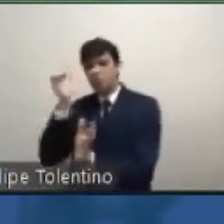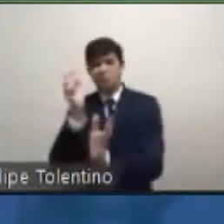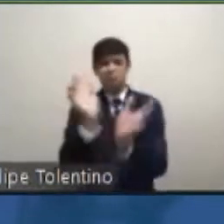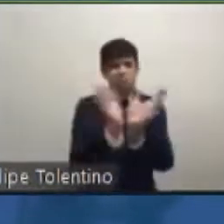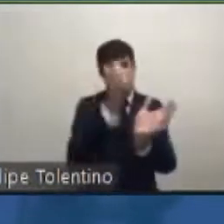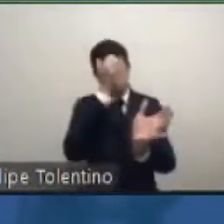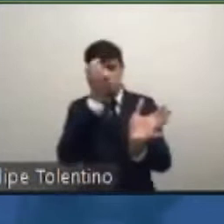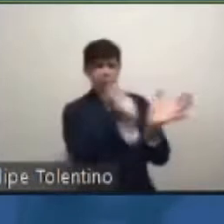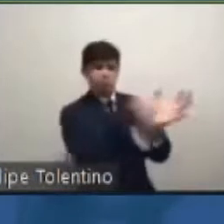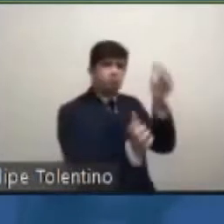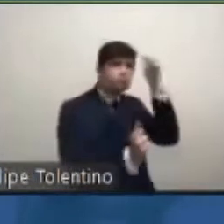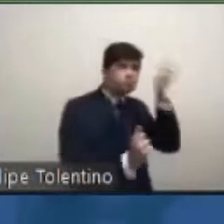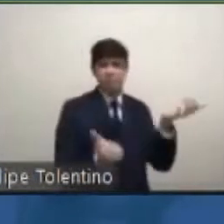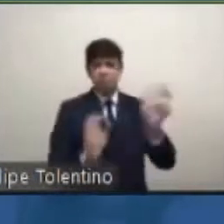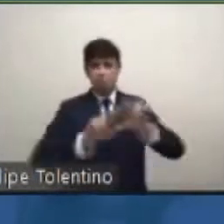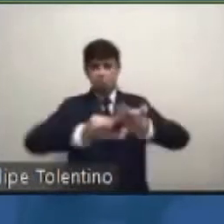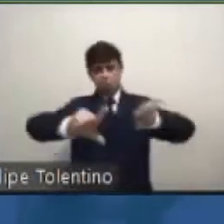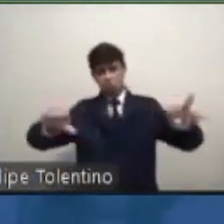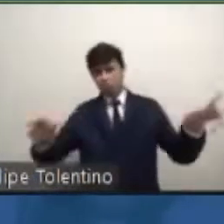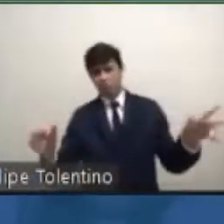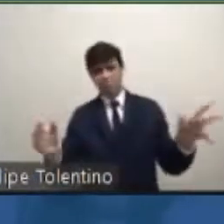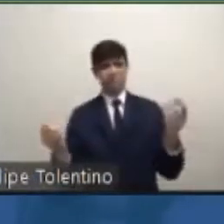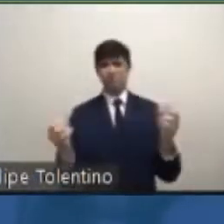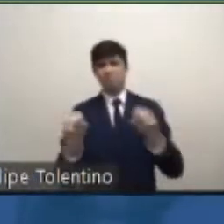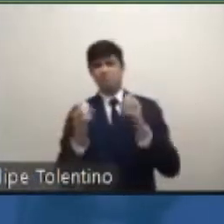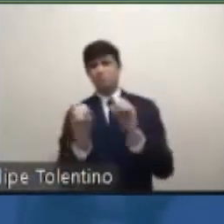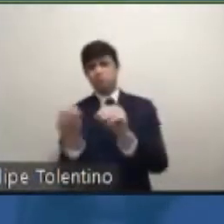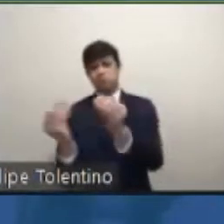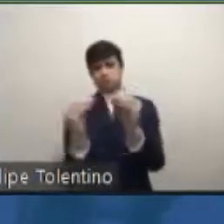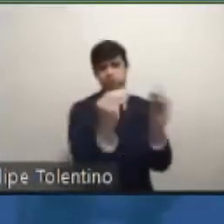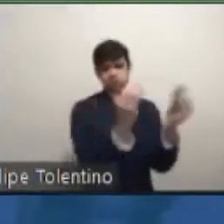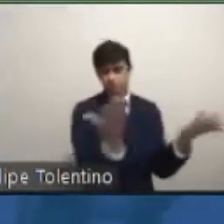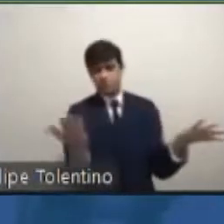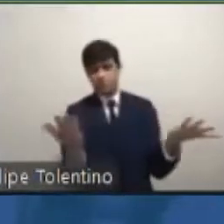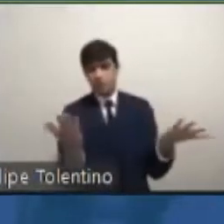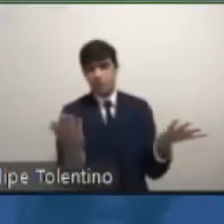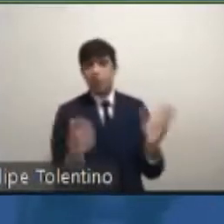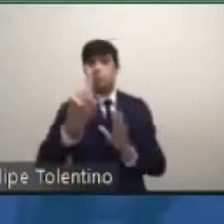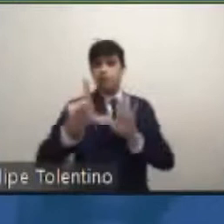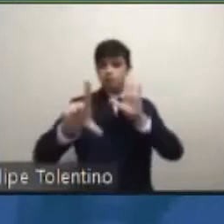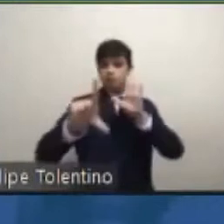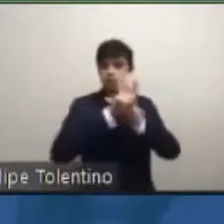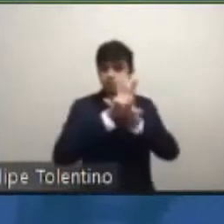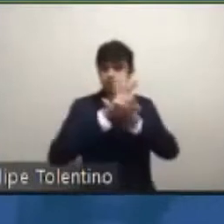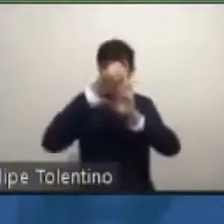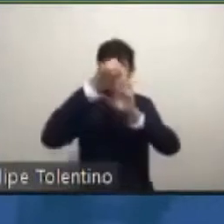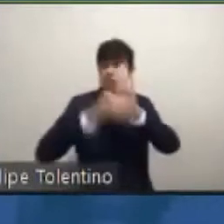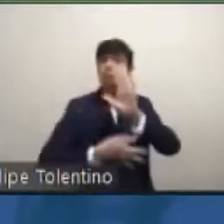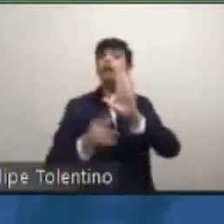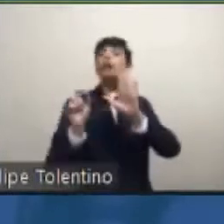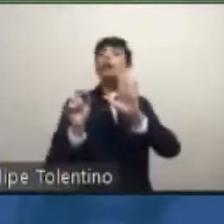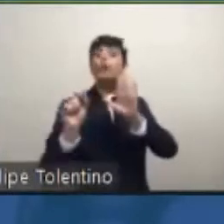atual, vai citar legislação, vai citar pareceres jurídicos, e assim vamos procurar fundamentar bem a nossa